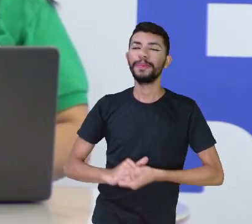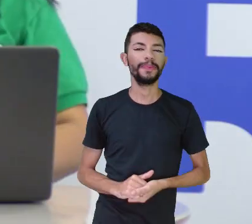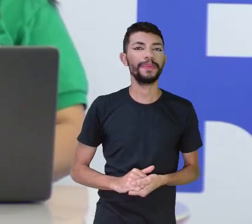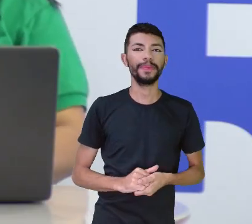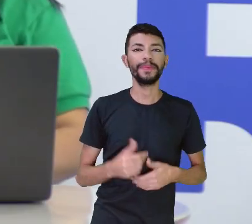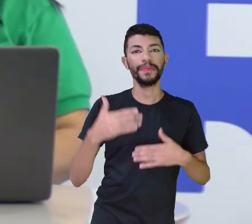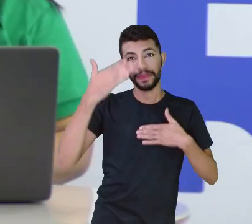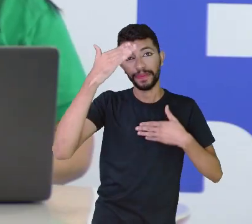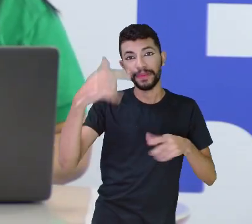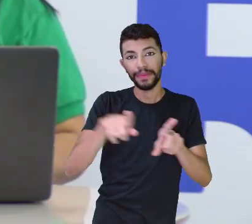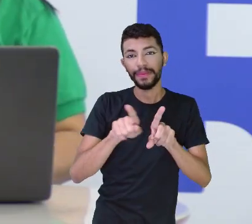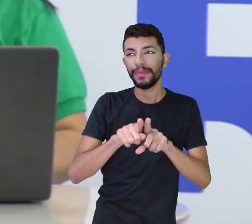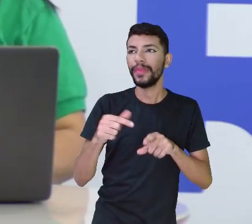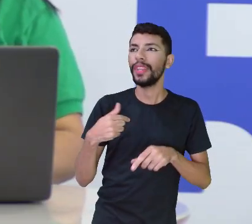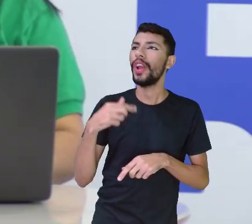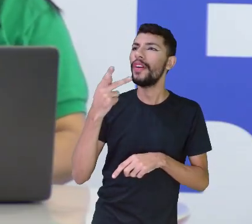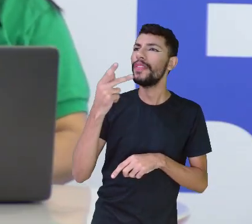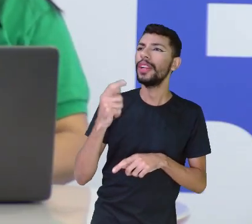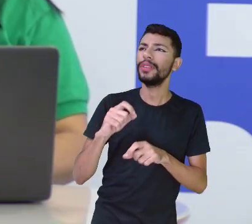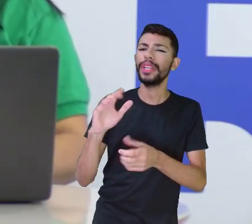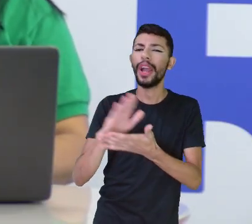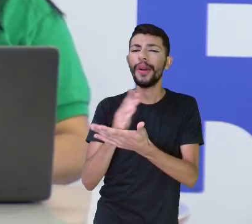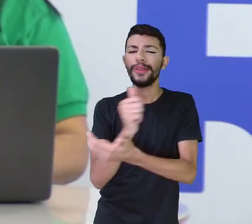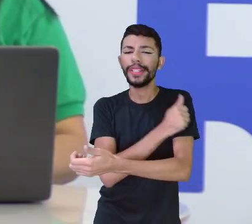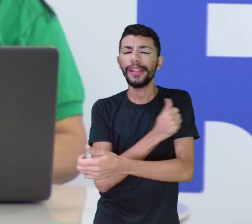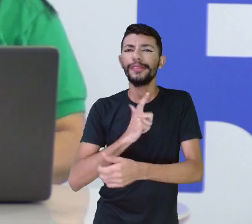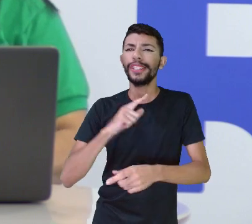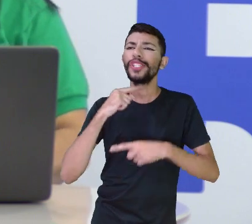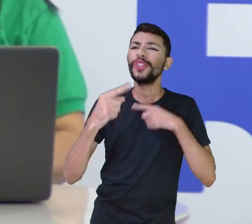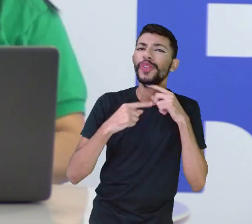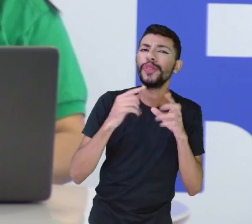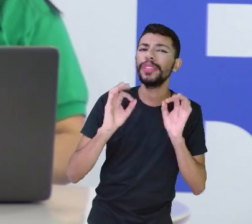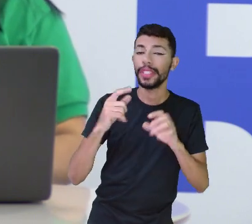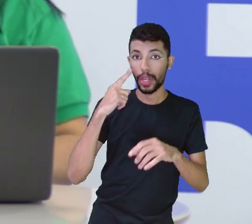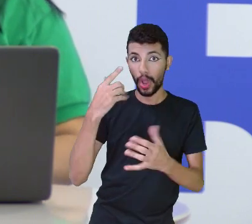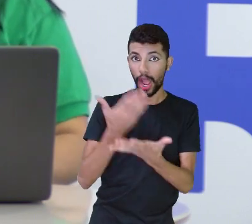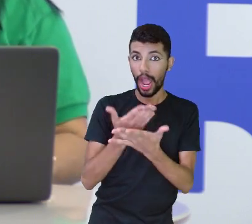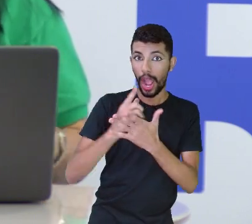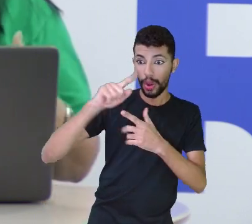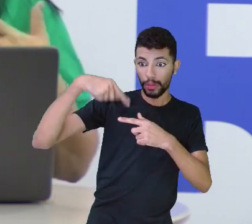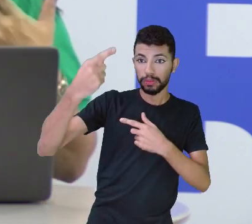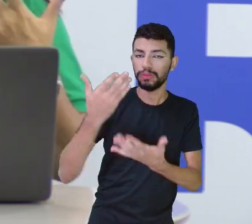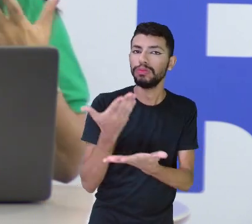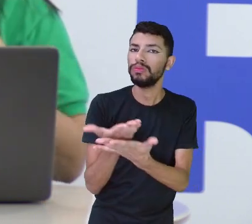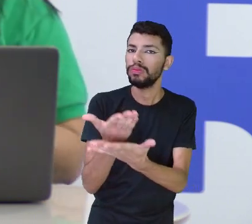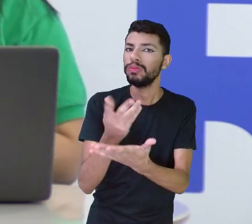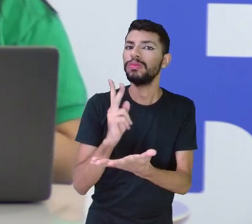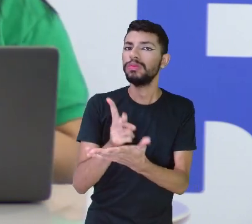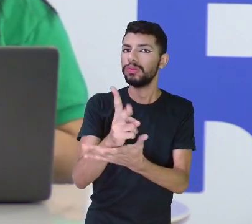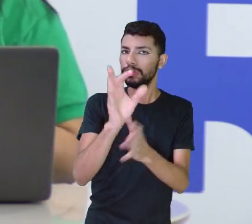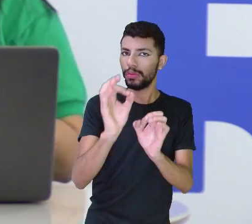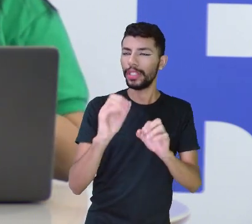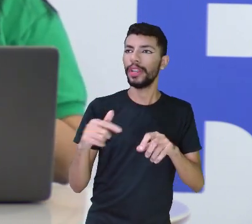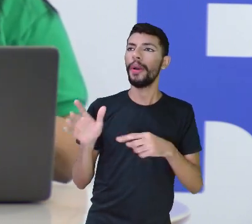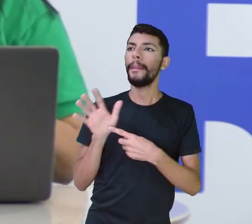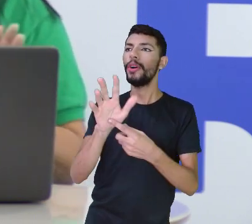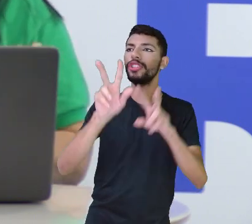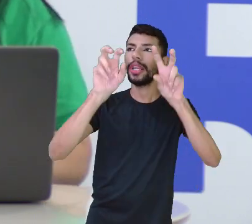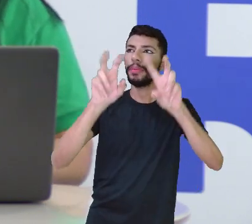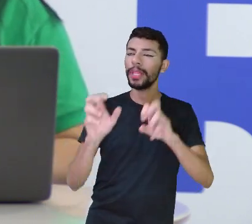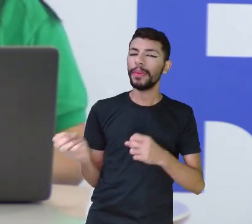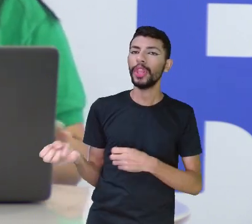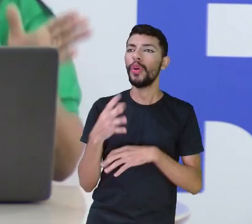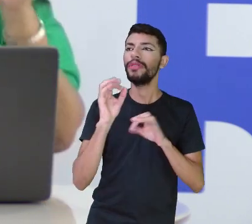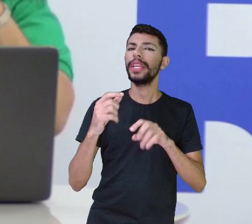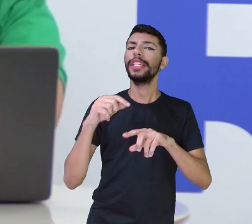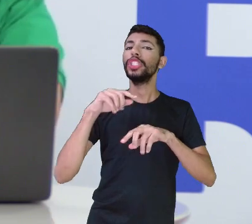que agradeço, dizendo que tinha alguns que estavam com um pouquinho de dúvidas. A aula vai continuar, a professora vai trazer novas aulas nesse tema e todas as dúvidas